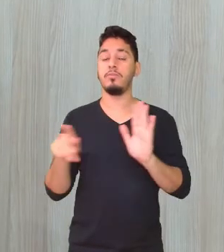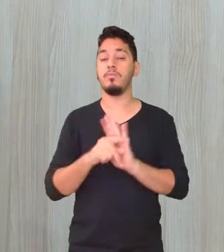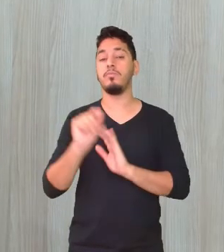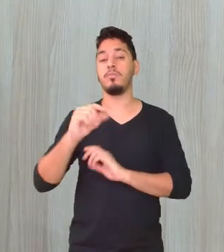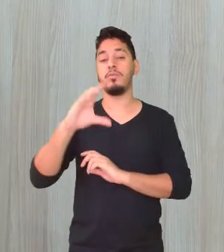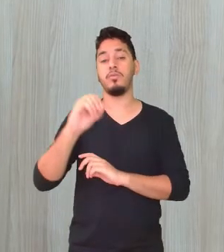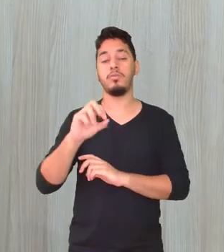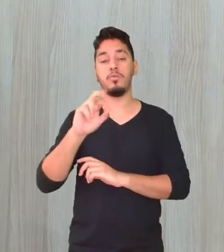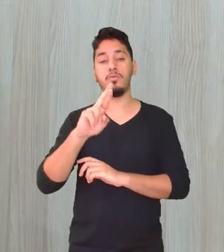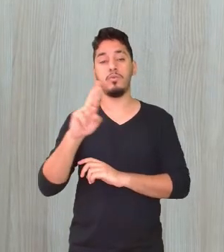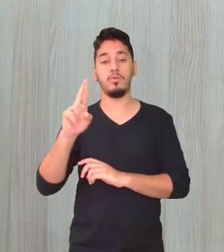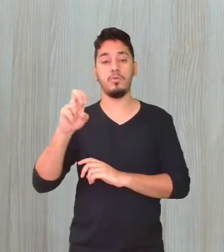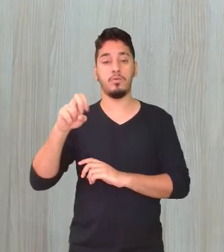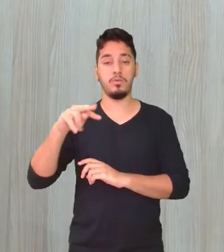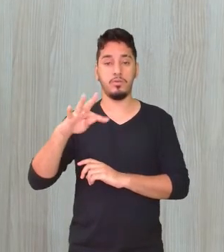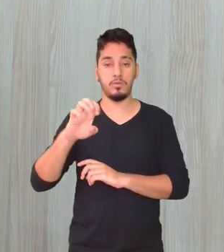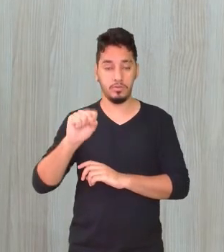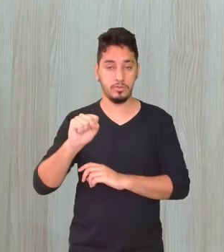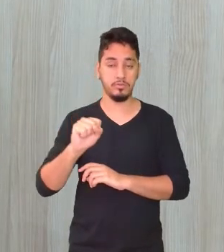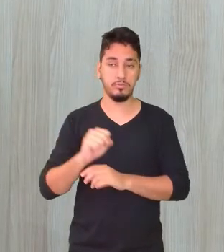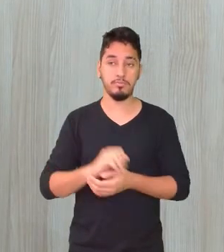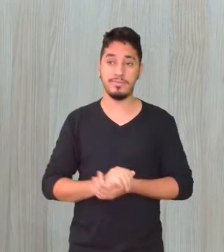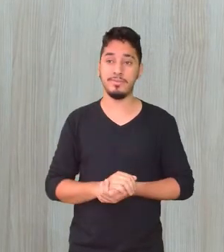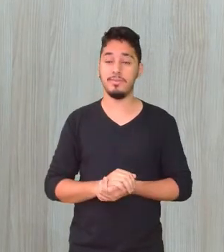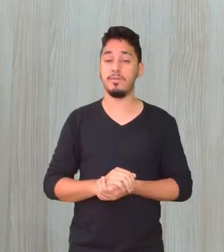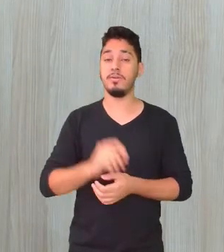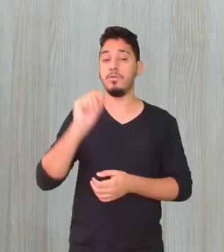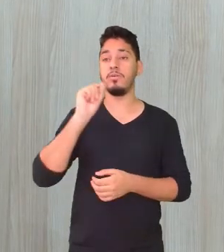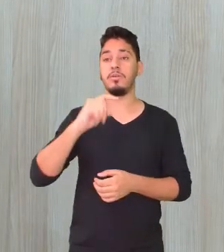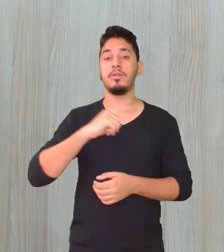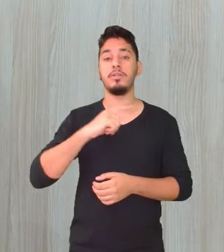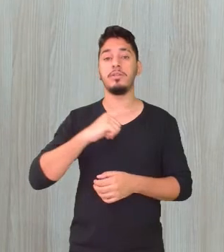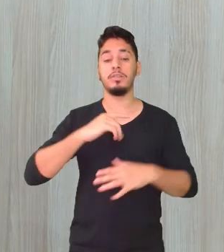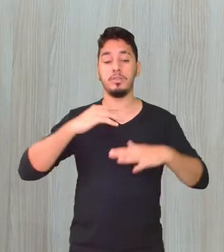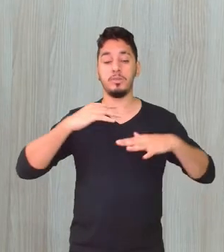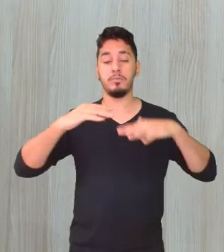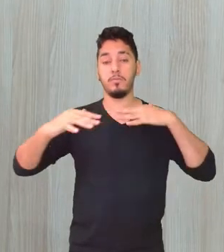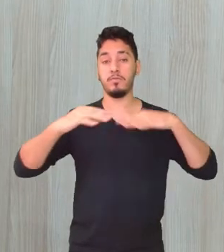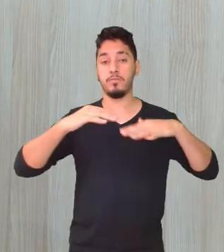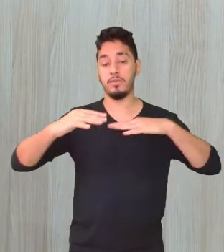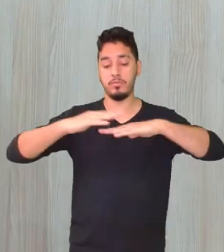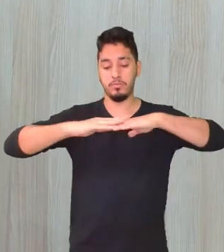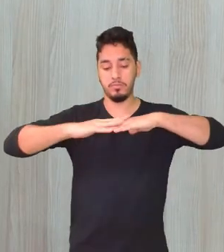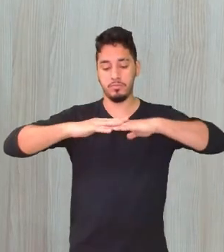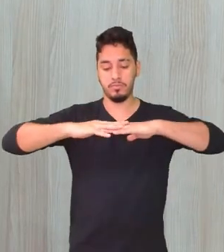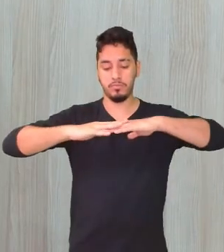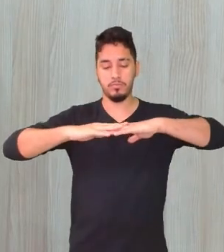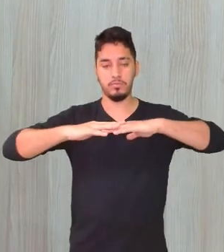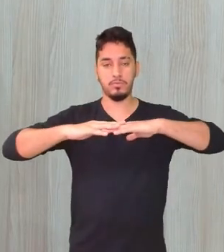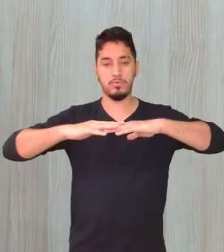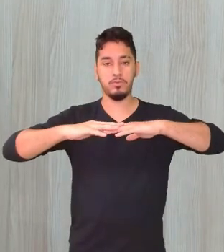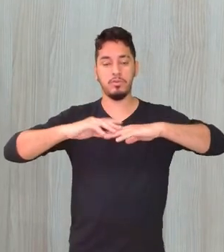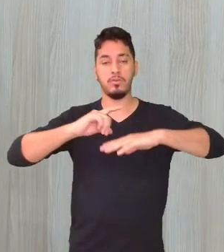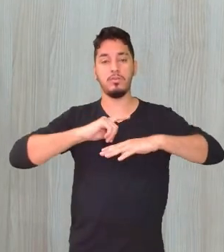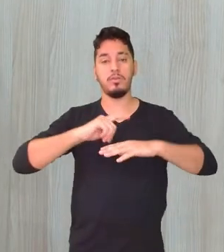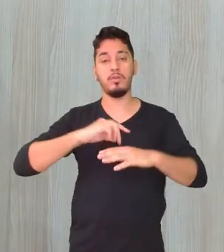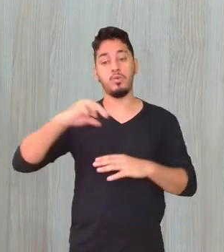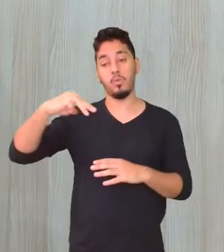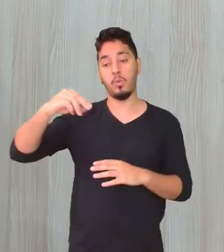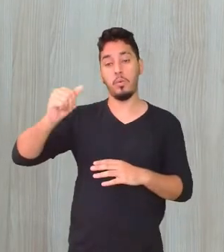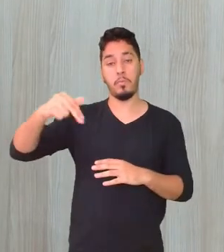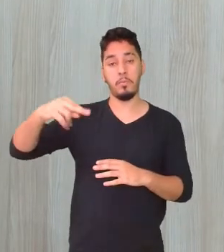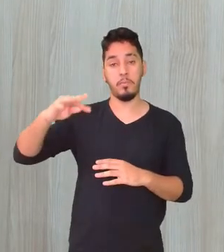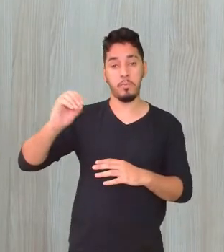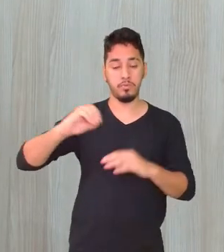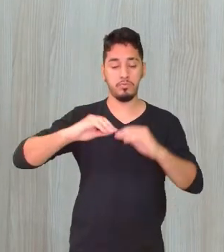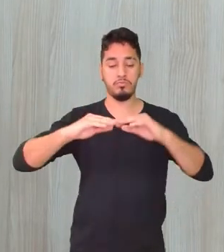de convecção, que é justamente o que promove esses movimentos na placa tectônica. A gente tem o manto, aí